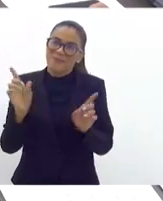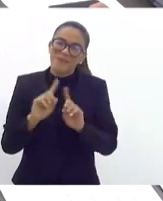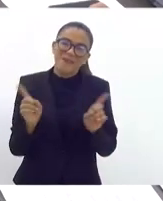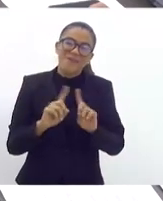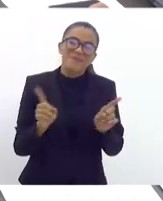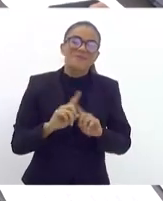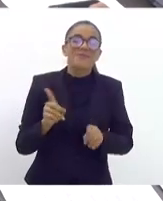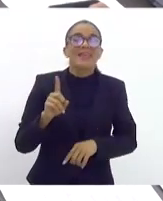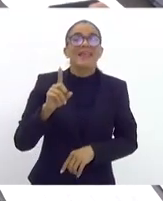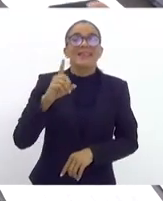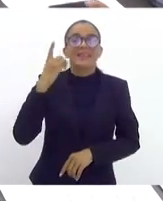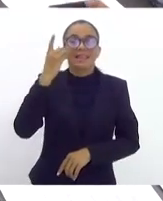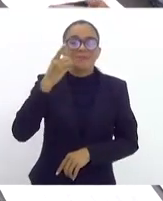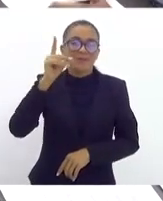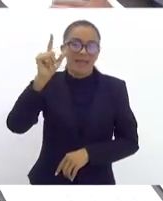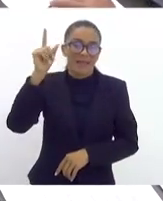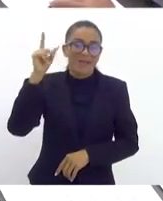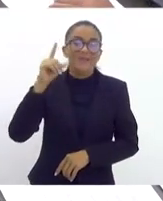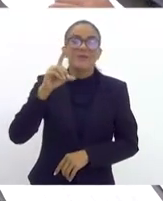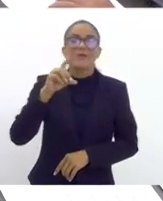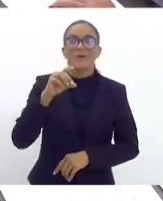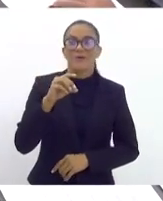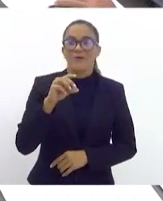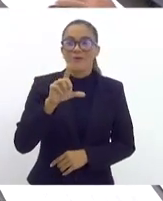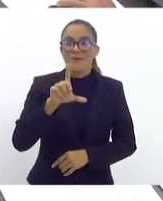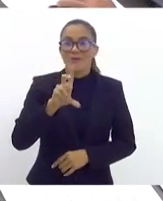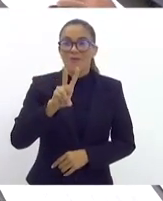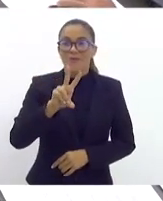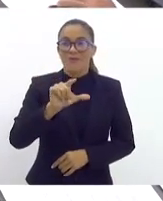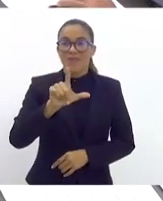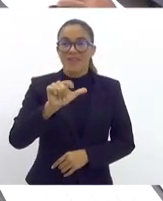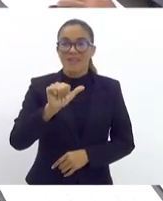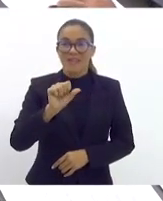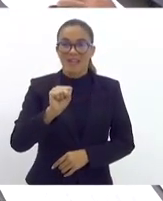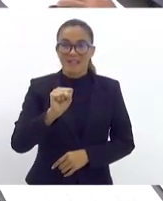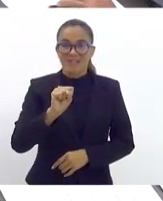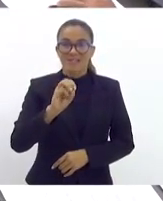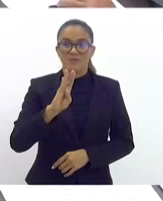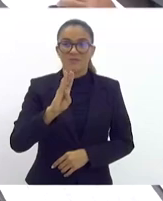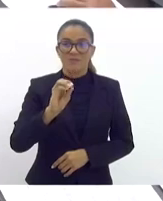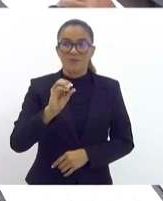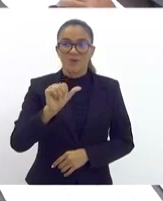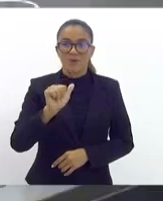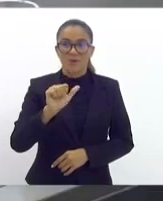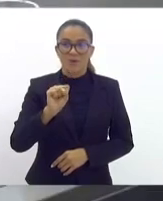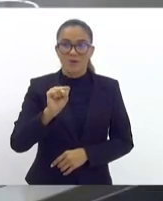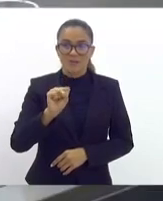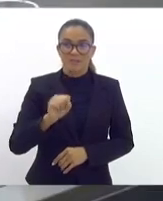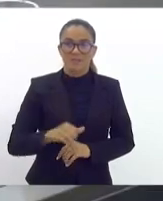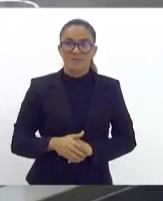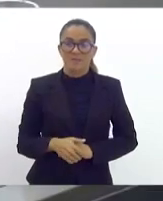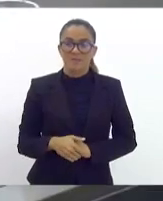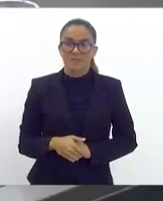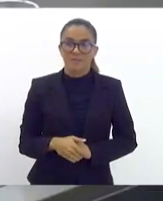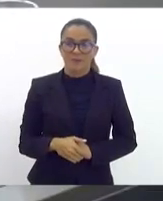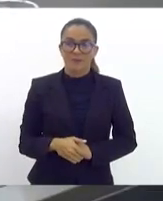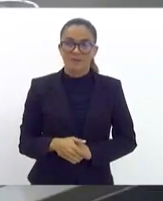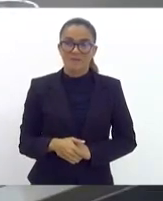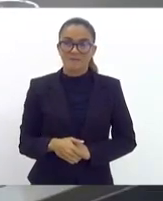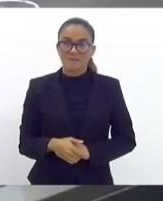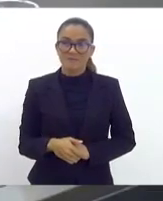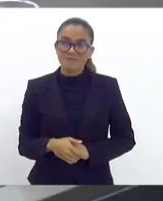valdílio Vilas Boas Deputado Luiz Paulo Deputado valdílio Vilas